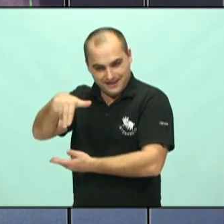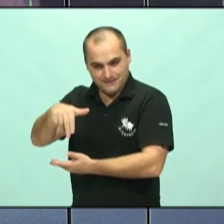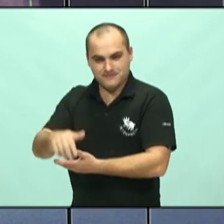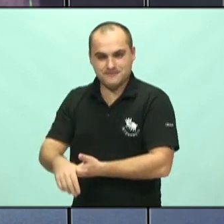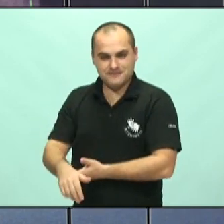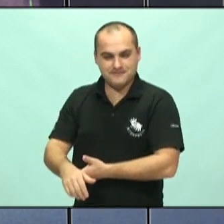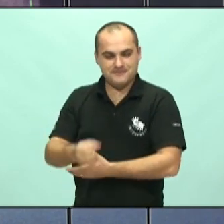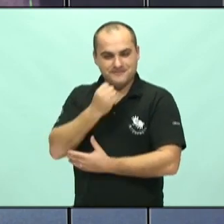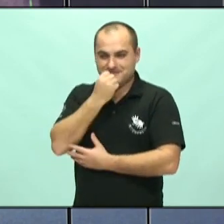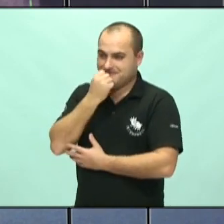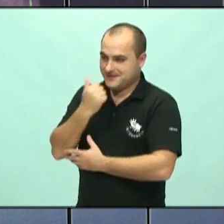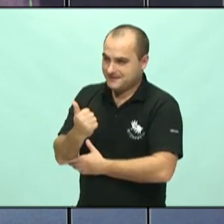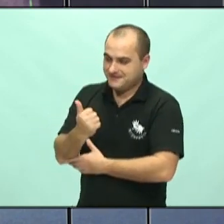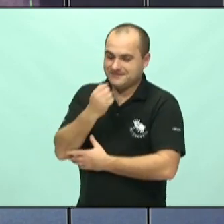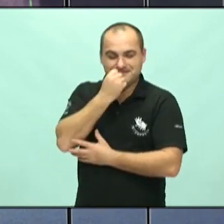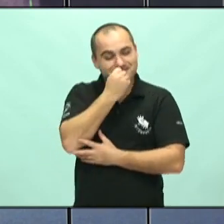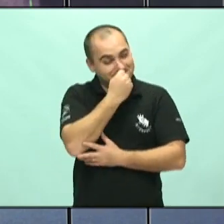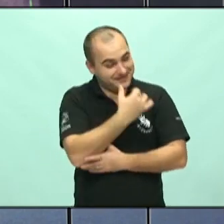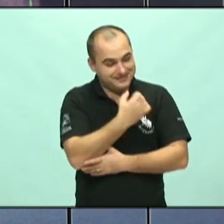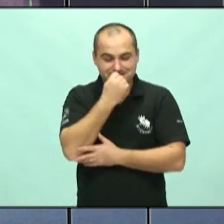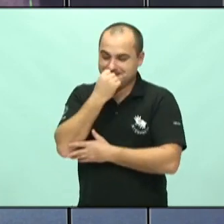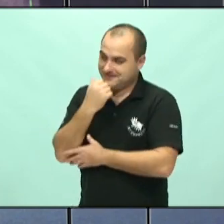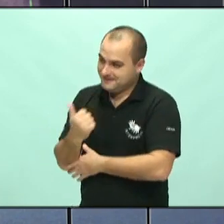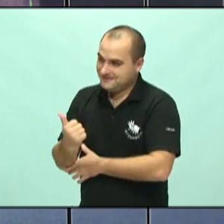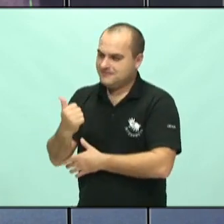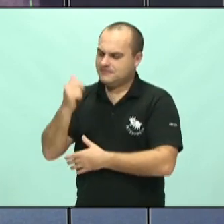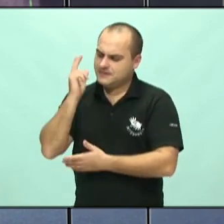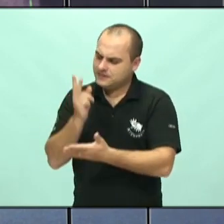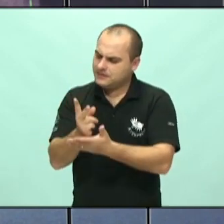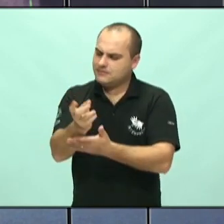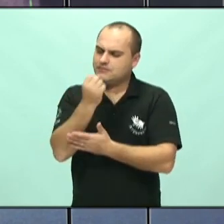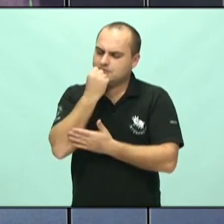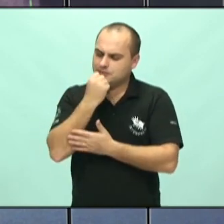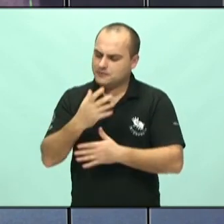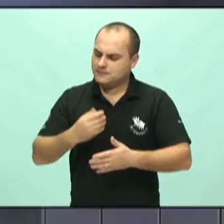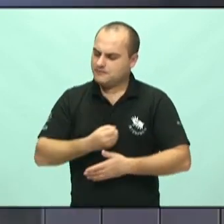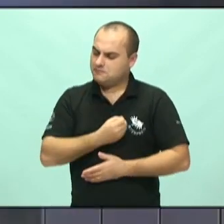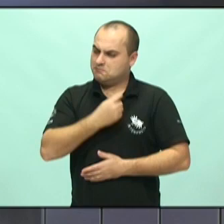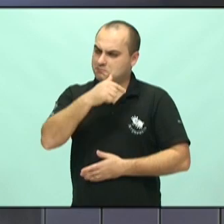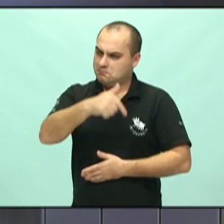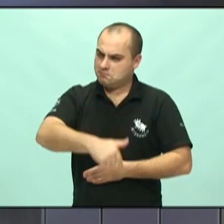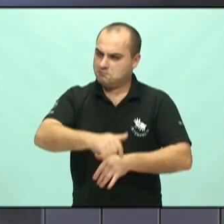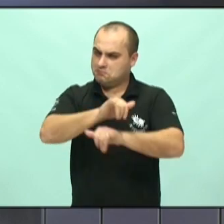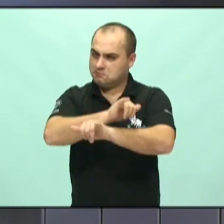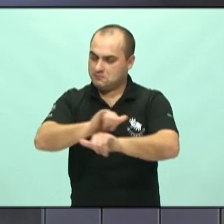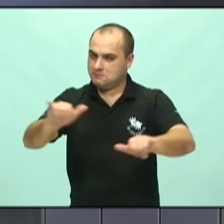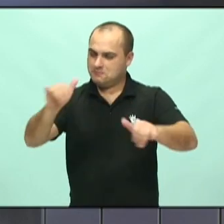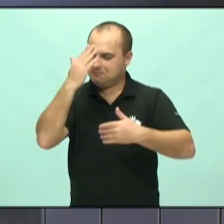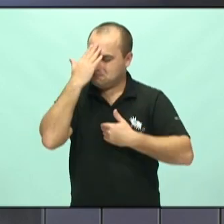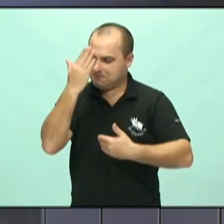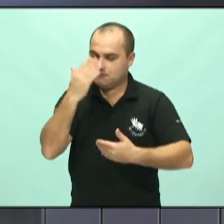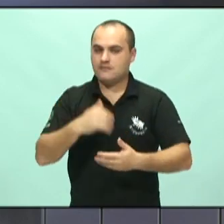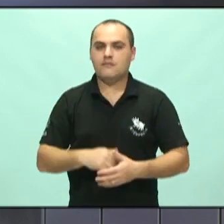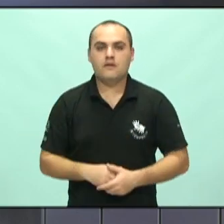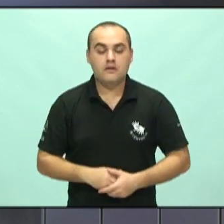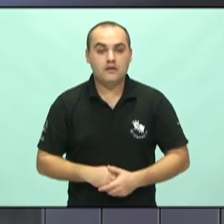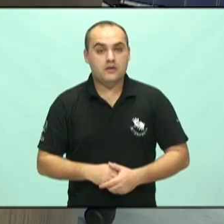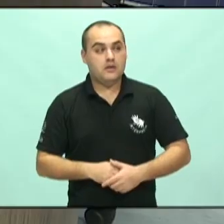Sempre importante estar divulgando a produção cultural da cidade. Muito obrigada. Bom, a gente sabe que vocês elaboraram uma